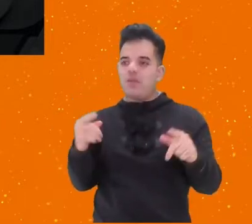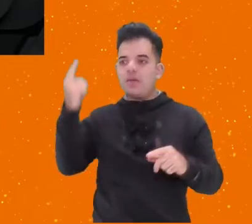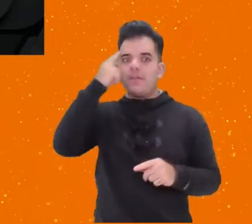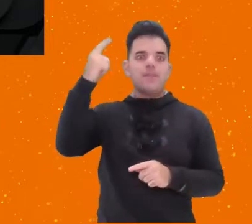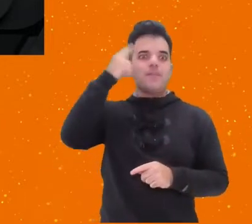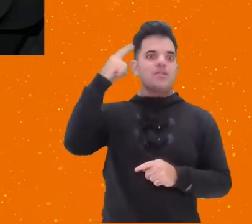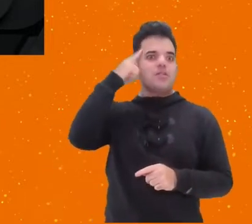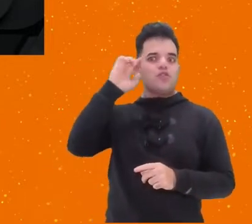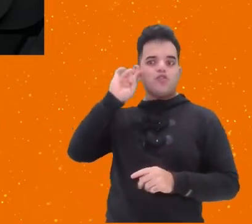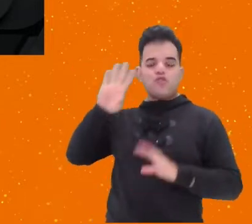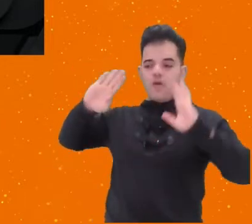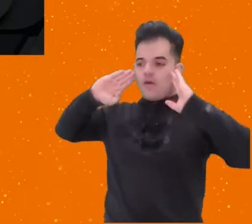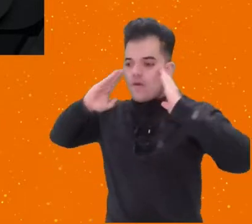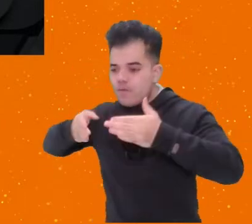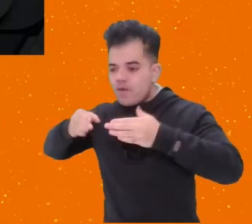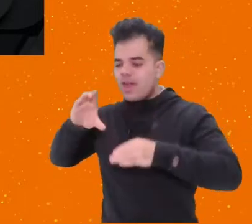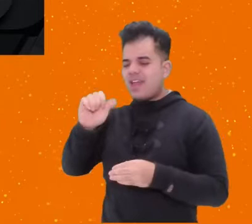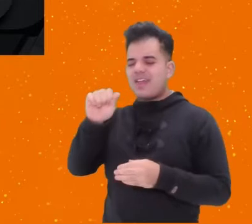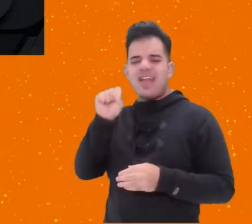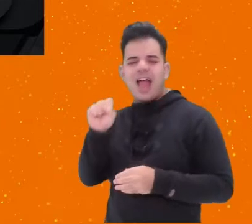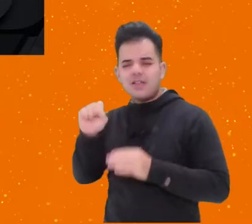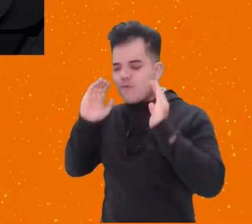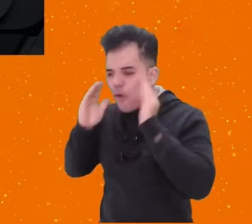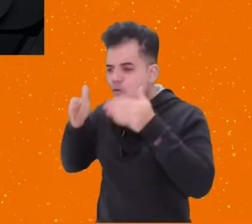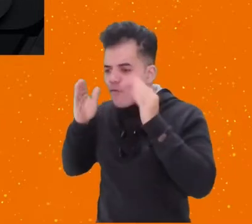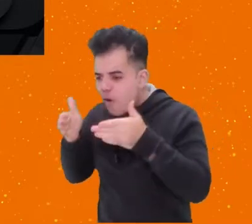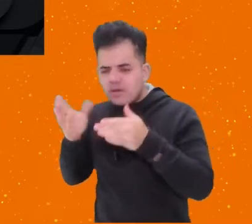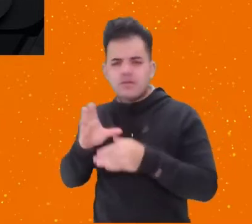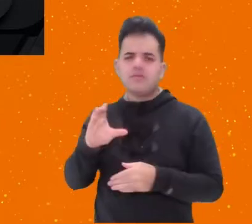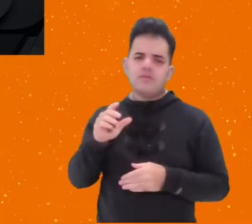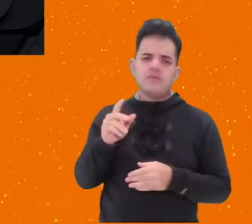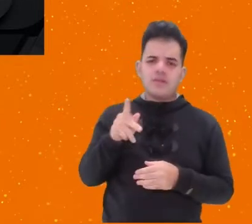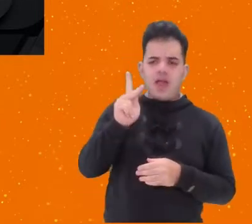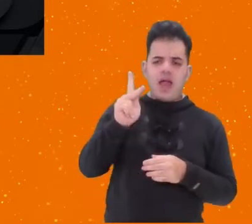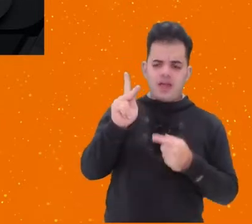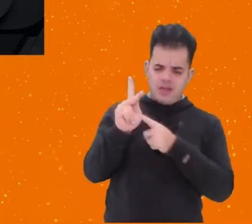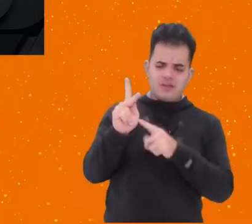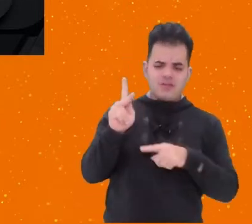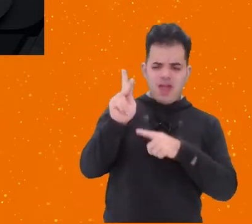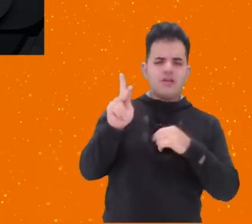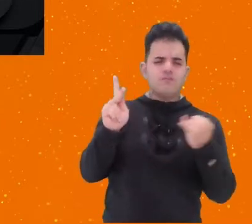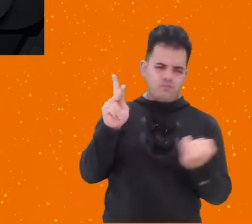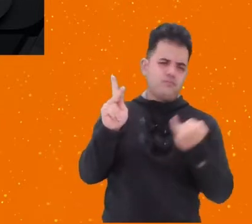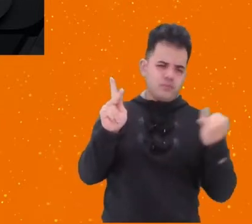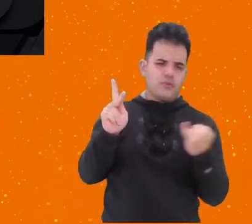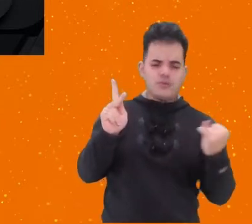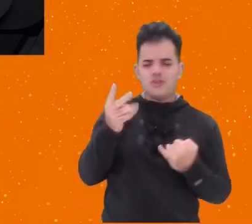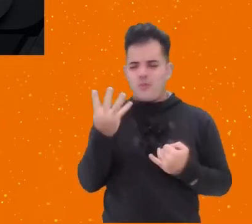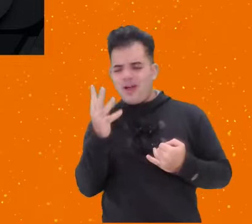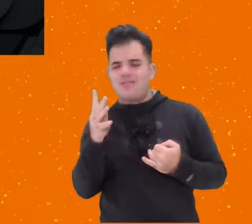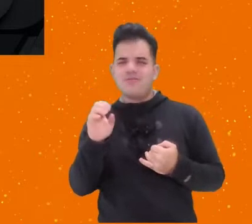tanto em CAS. Eu sempre falo que os CAS são importantes, óbvio, né? É